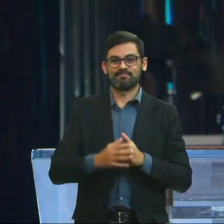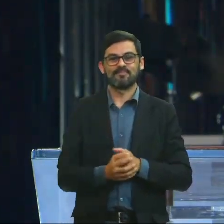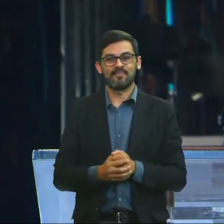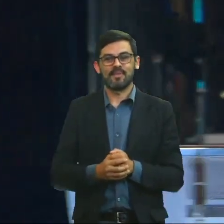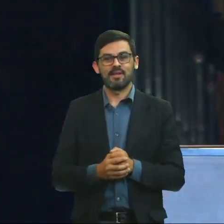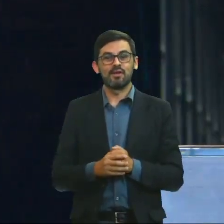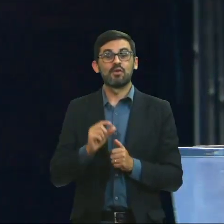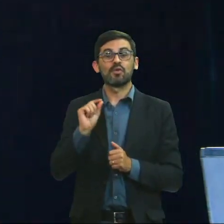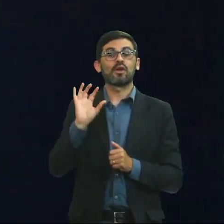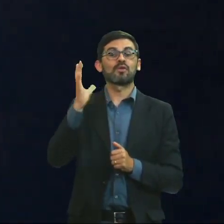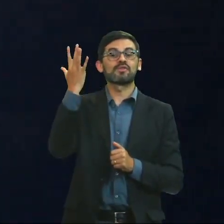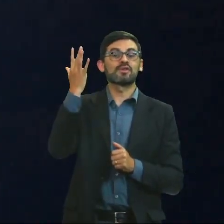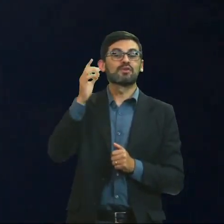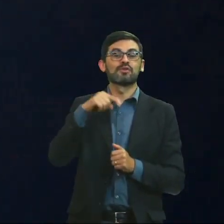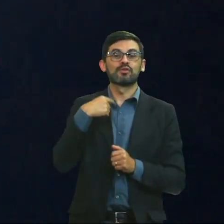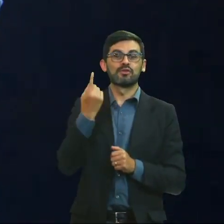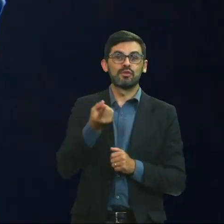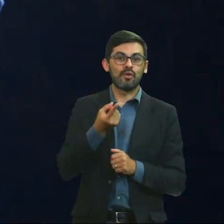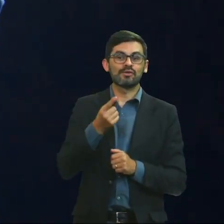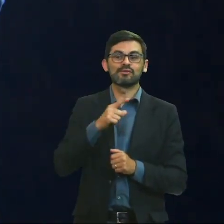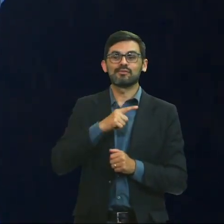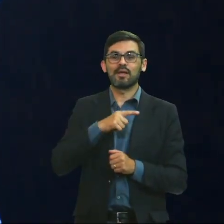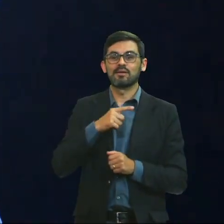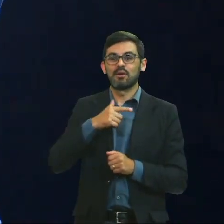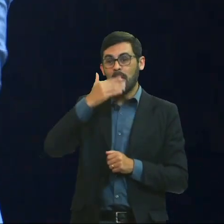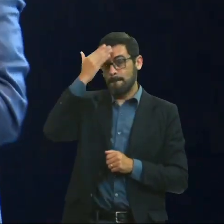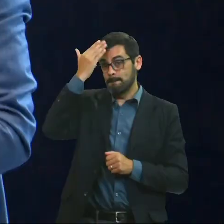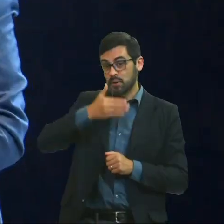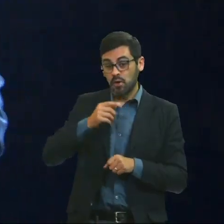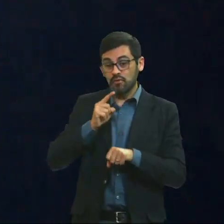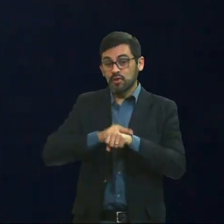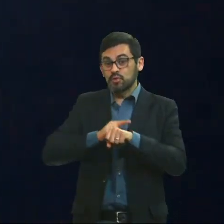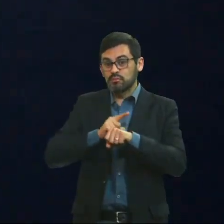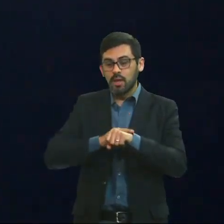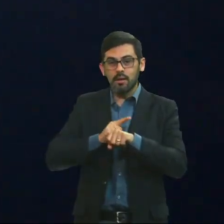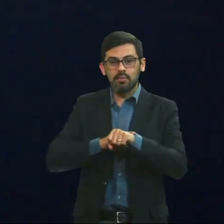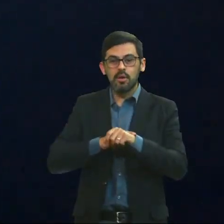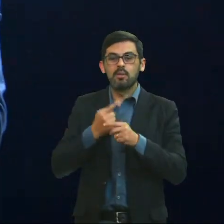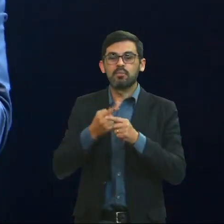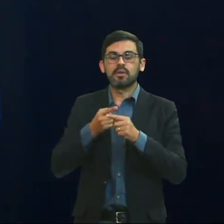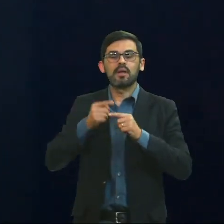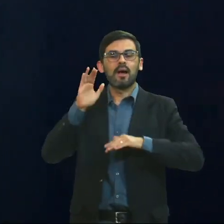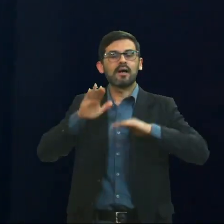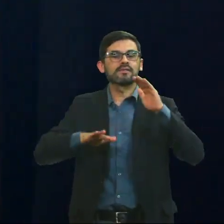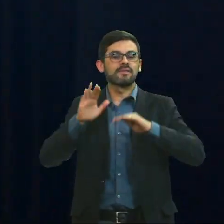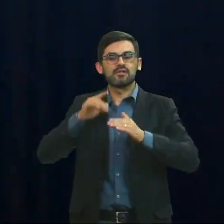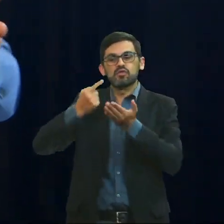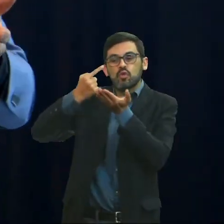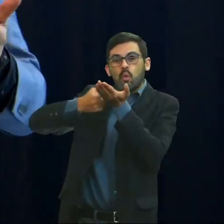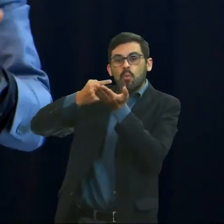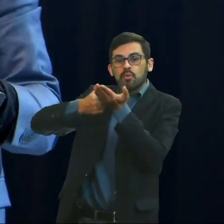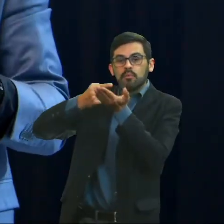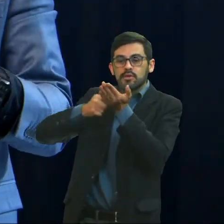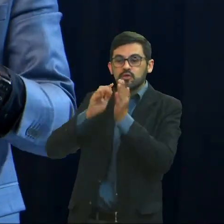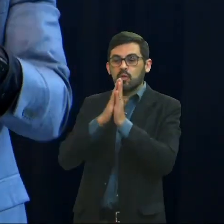O que aconteceu? A gente não resistiu ao teste do tempo. Às vezes, os compromissos com a palavra de Deus na nossa vida não resistem ao teste